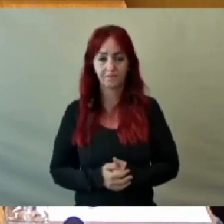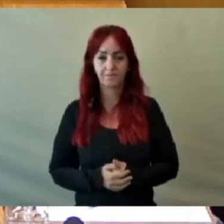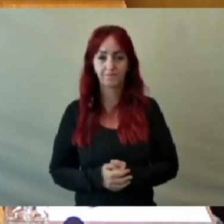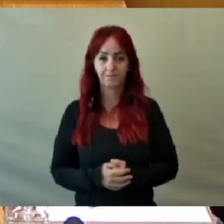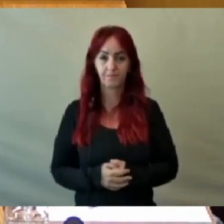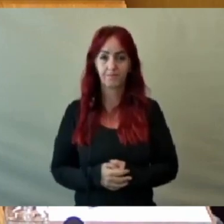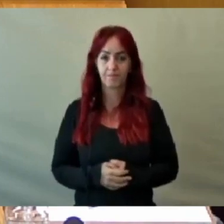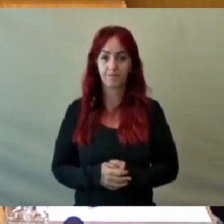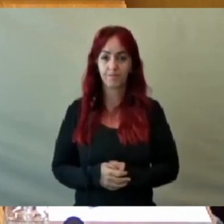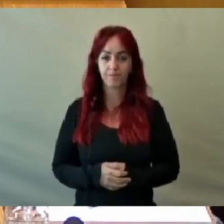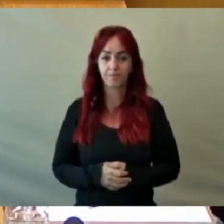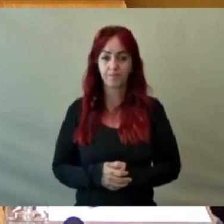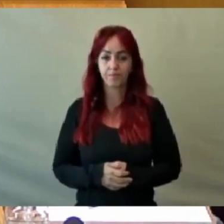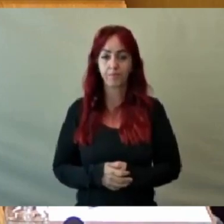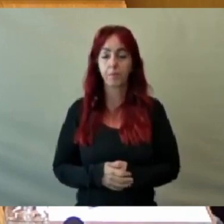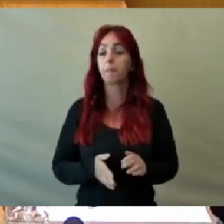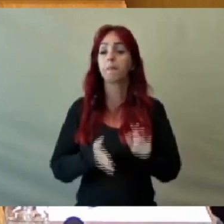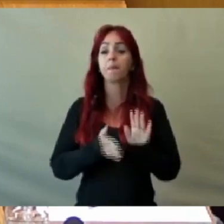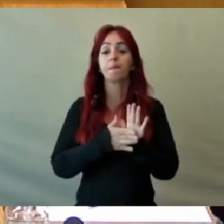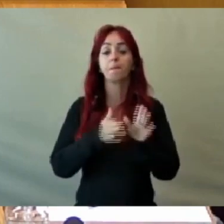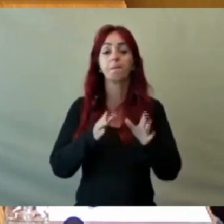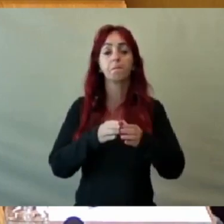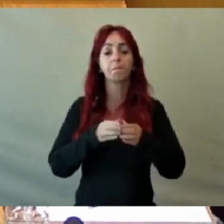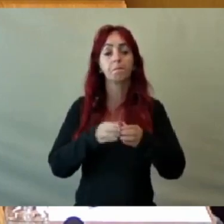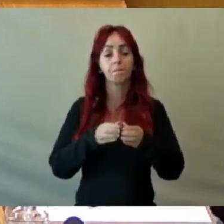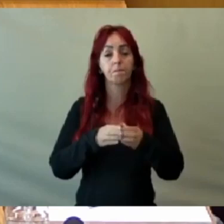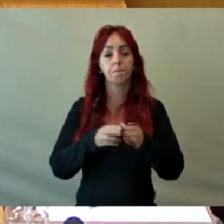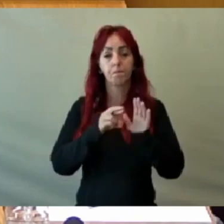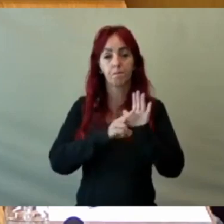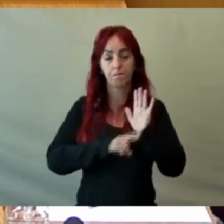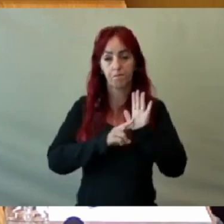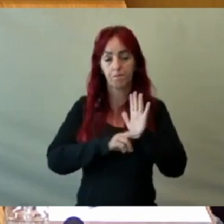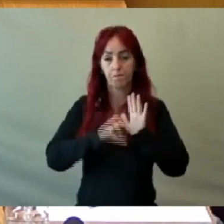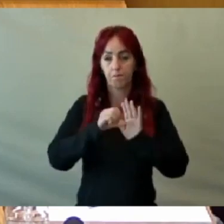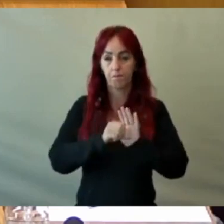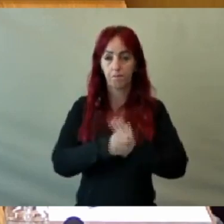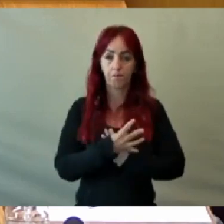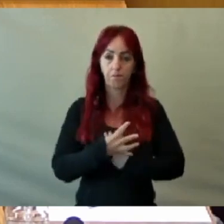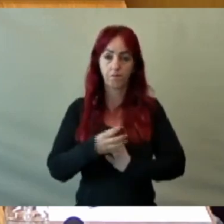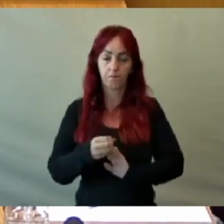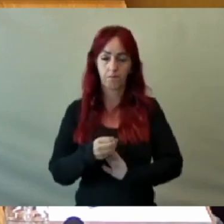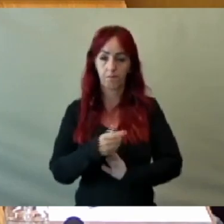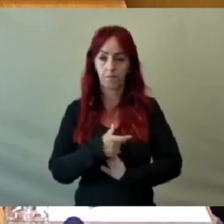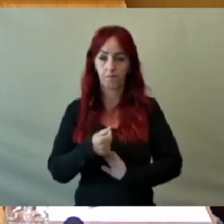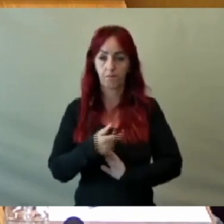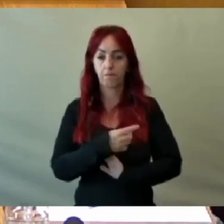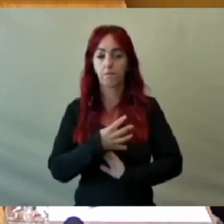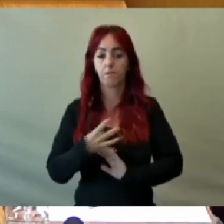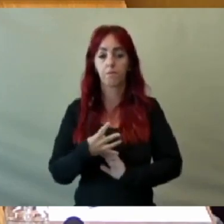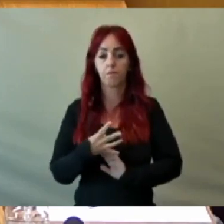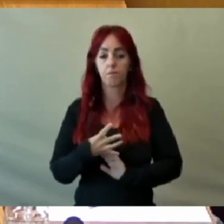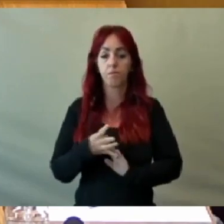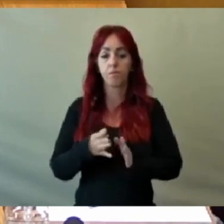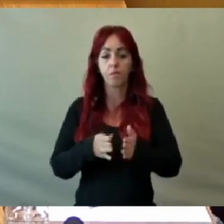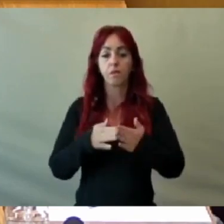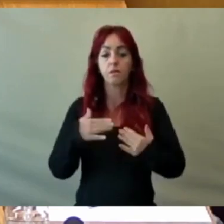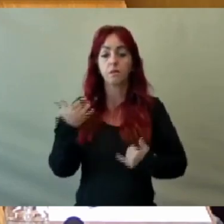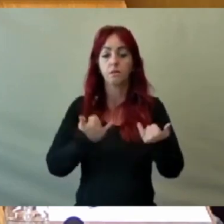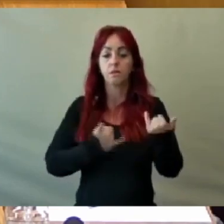Proposição da comissão. Um, requerimento de comissão 940-2024, turno único. Solicitação, pedido de informação.